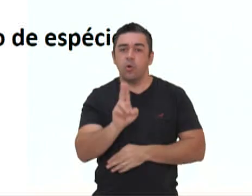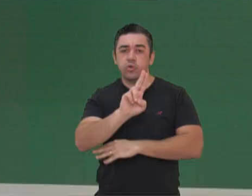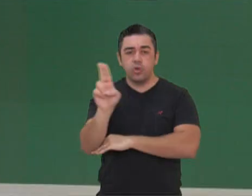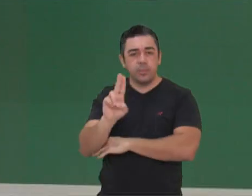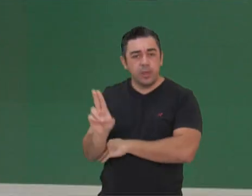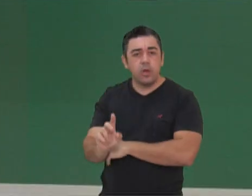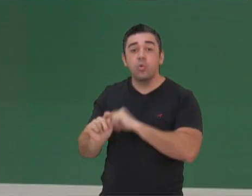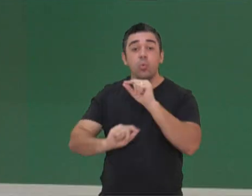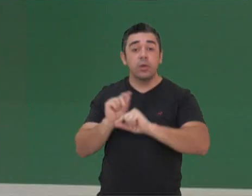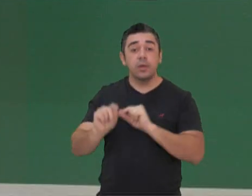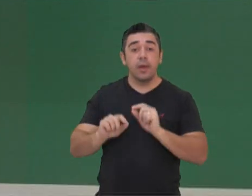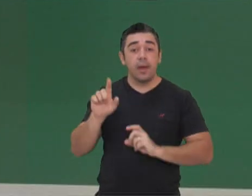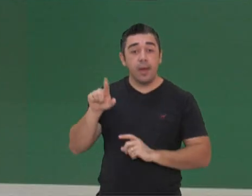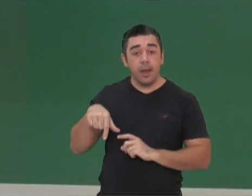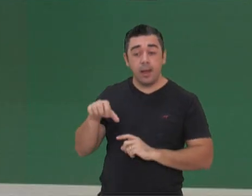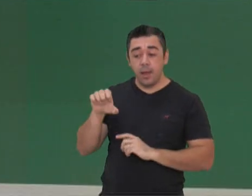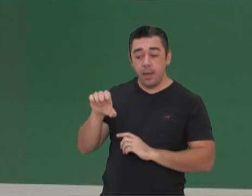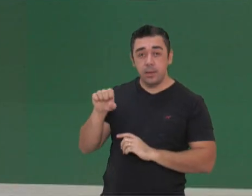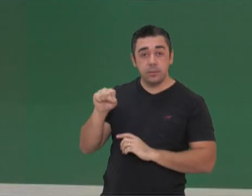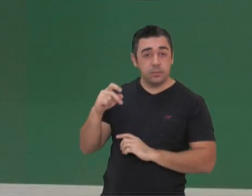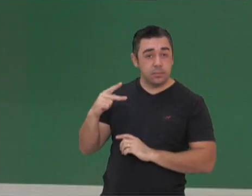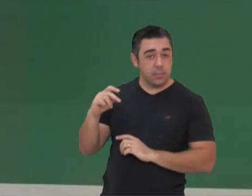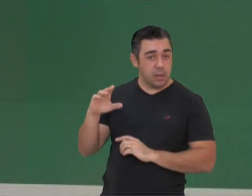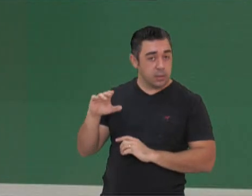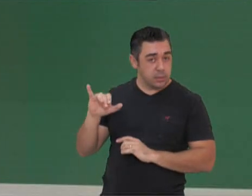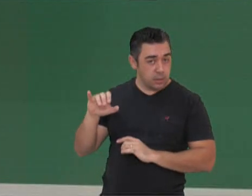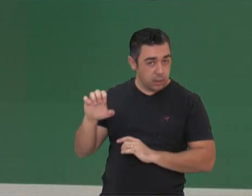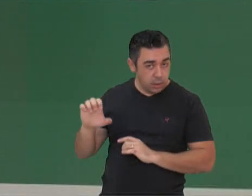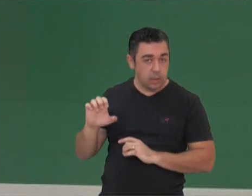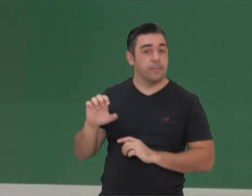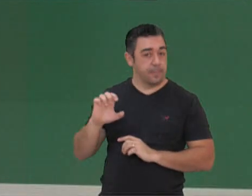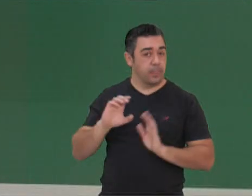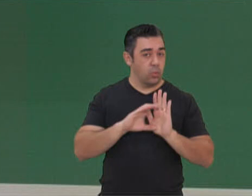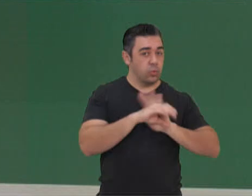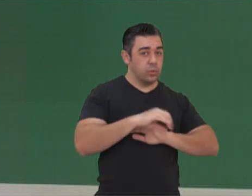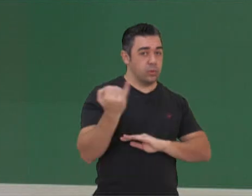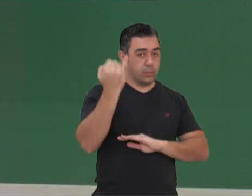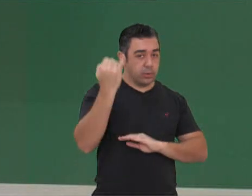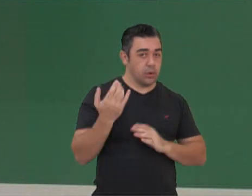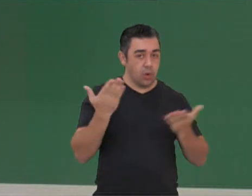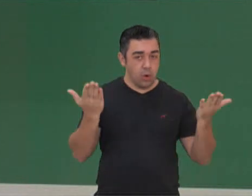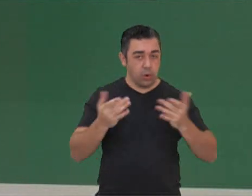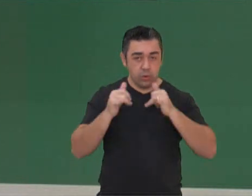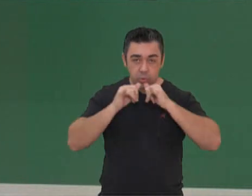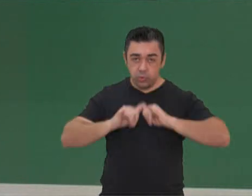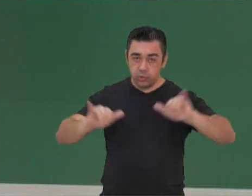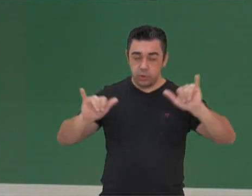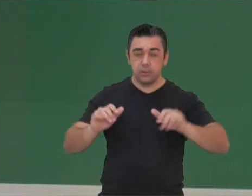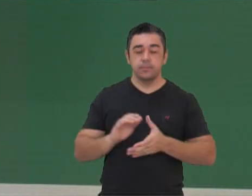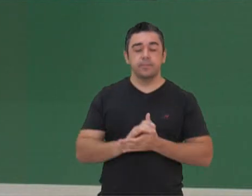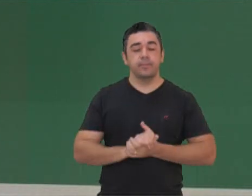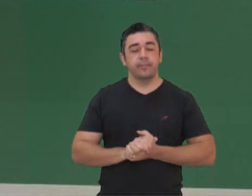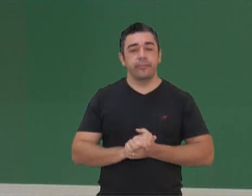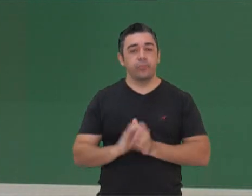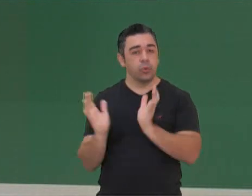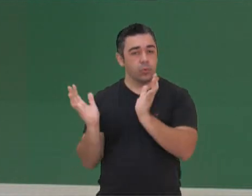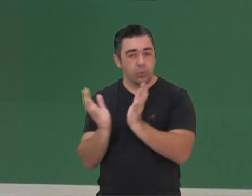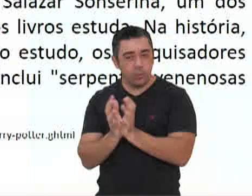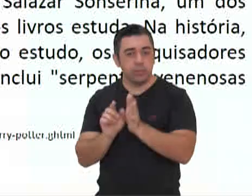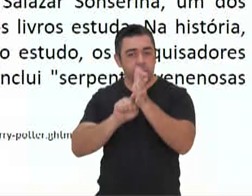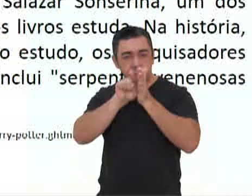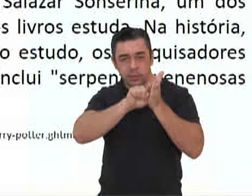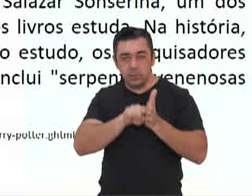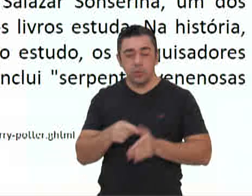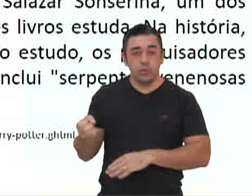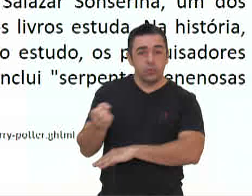é uma espécie, tá? Que esses conceitos são bem importantes. Vamos então começar com a notícia. Pesquisadores batizam nova espécie